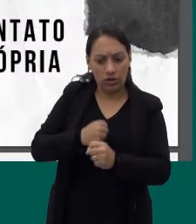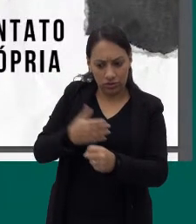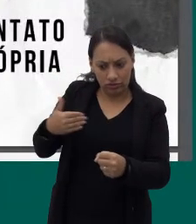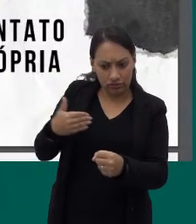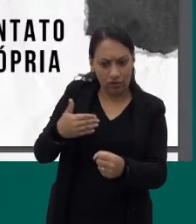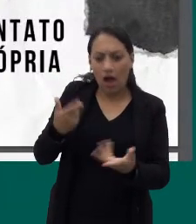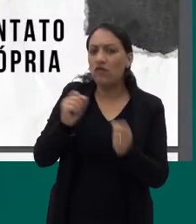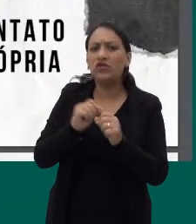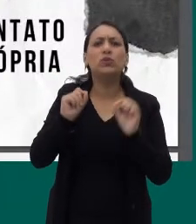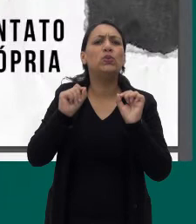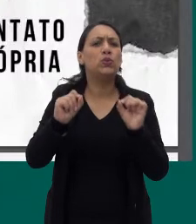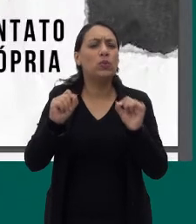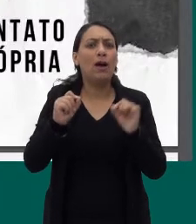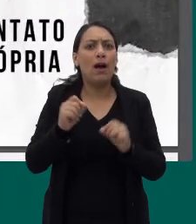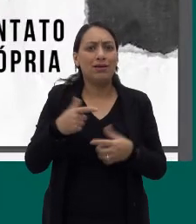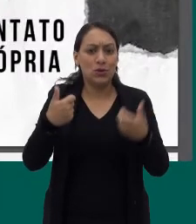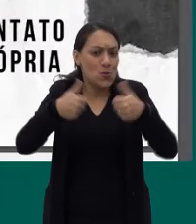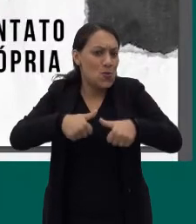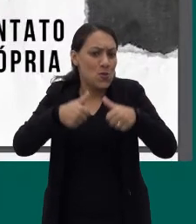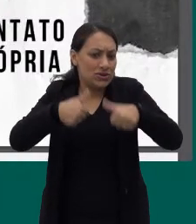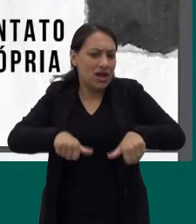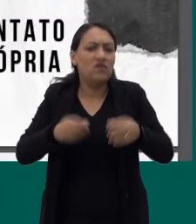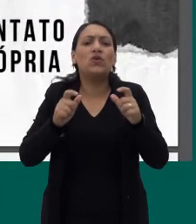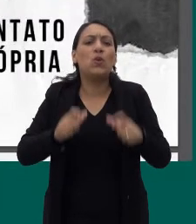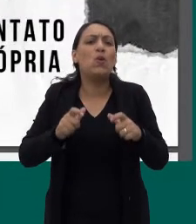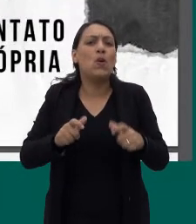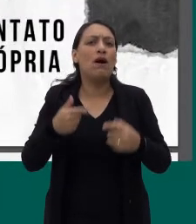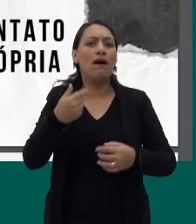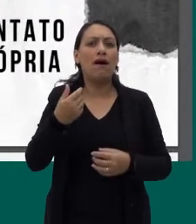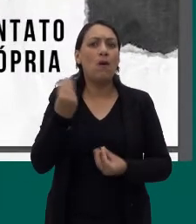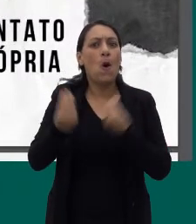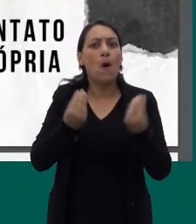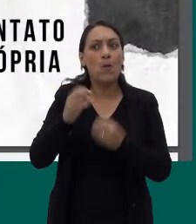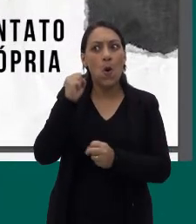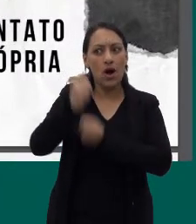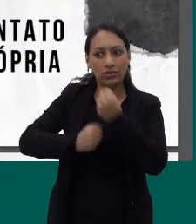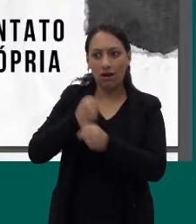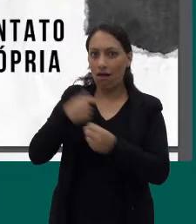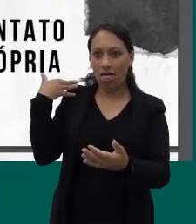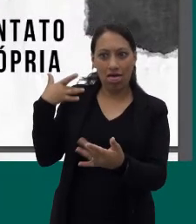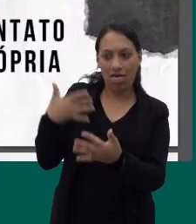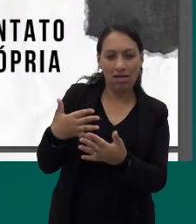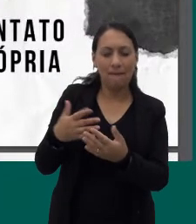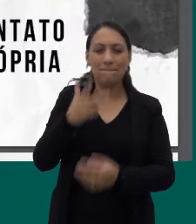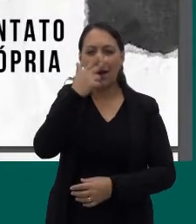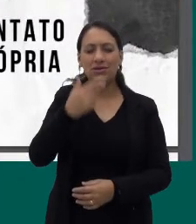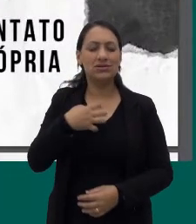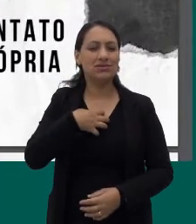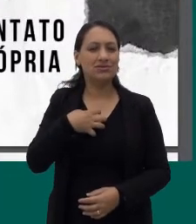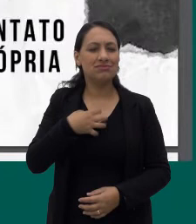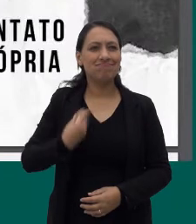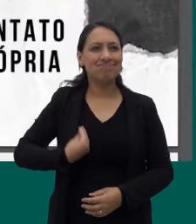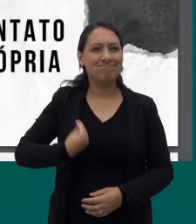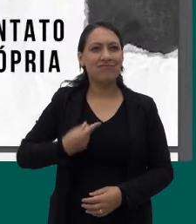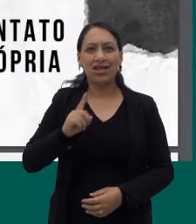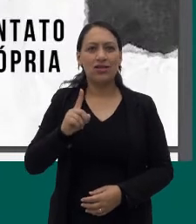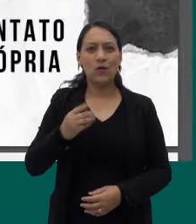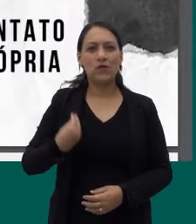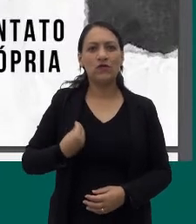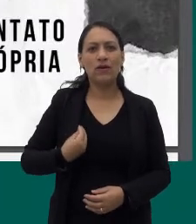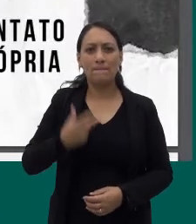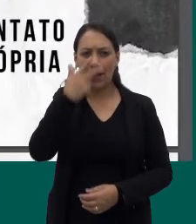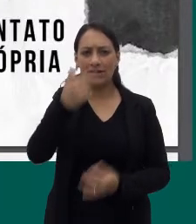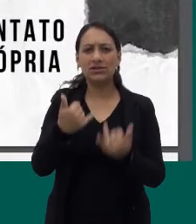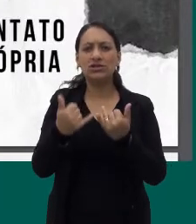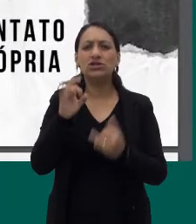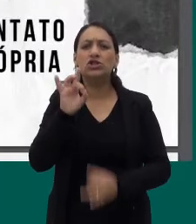é que eu estava que esse ano passou tão rápido? Né? Então é uma sensação de uma vida não vivida, como a gente estivesse cumprindo o